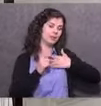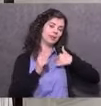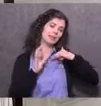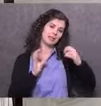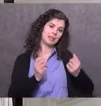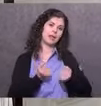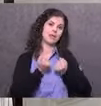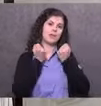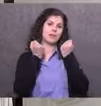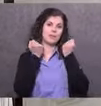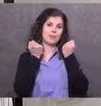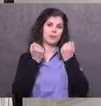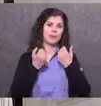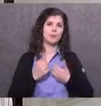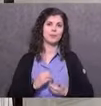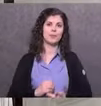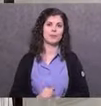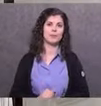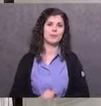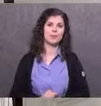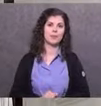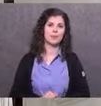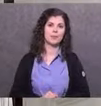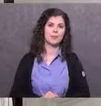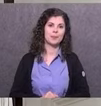salvo.